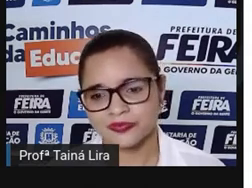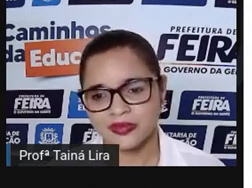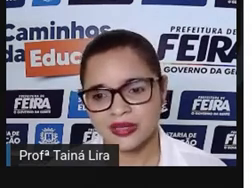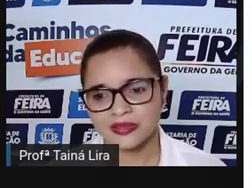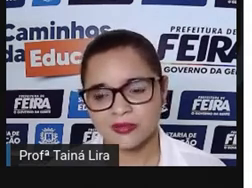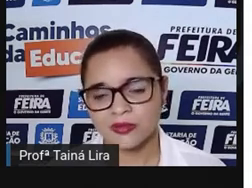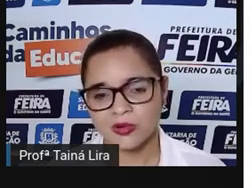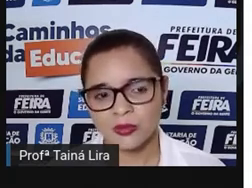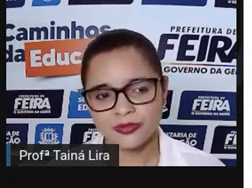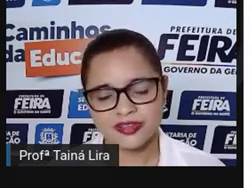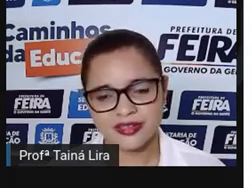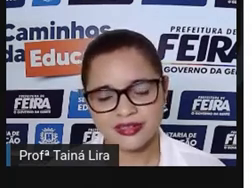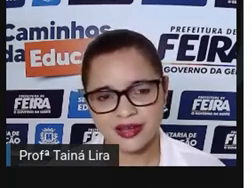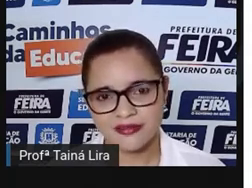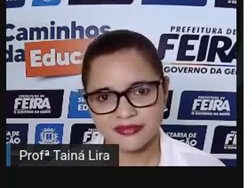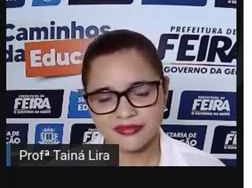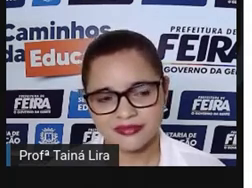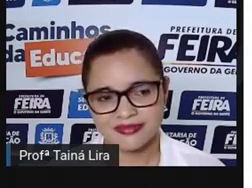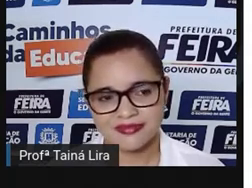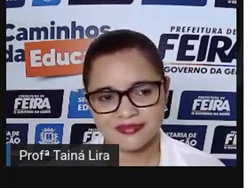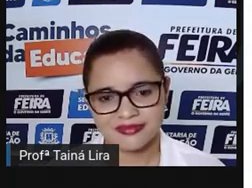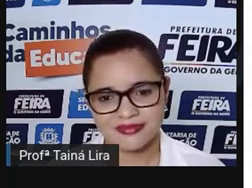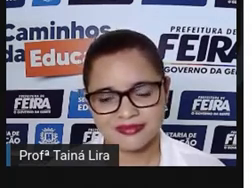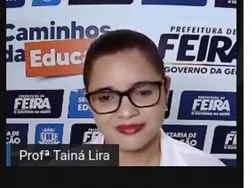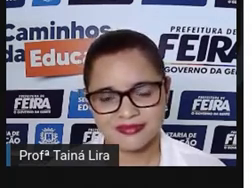jogo. Então, como seria?